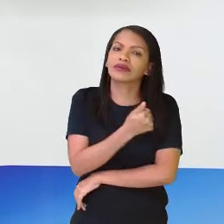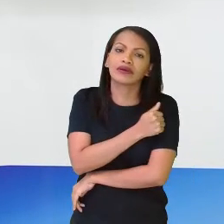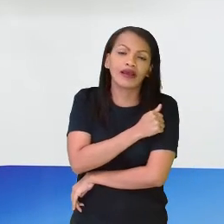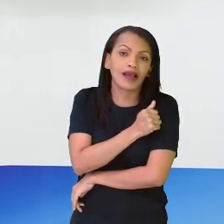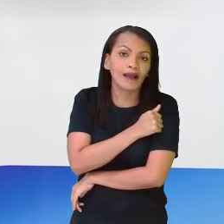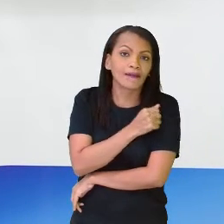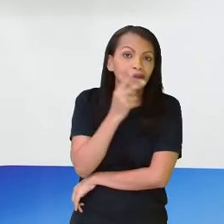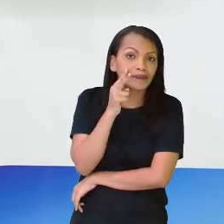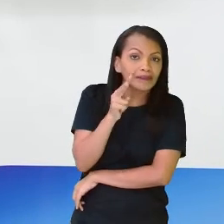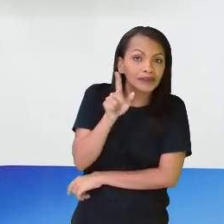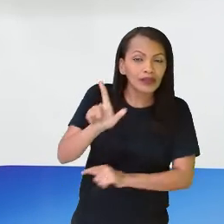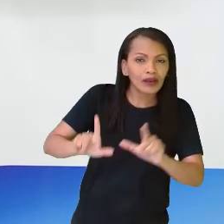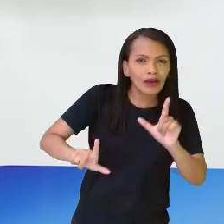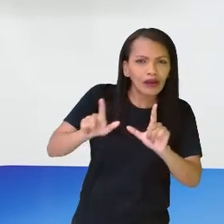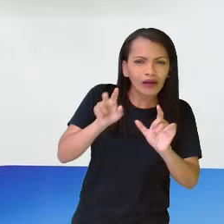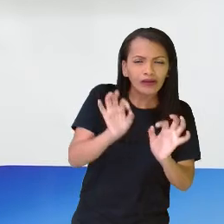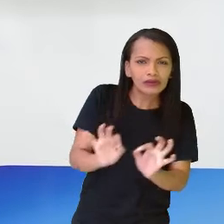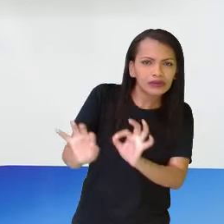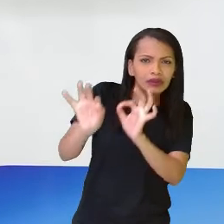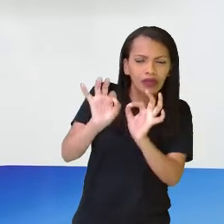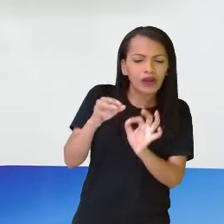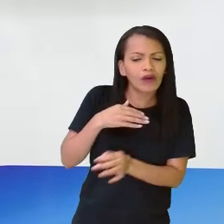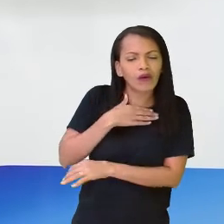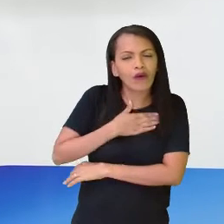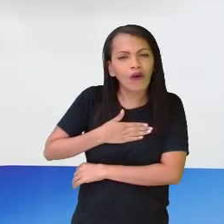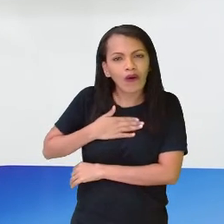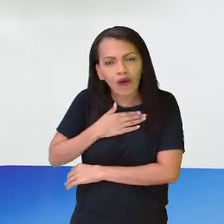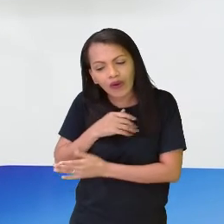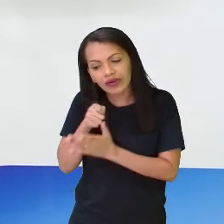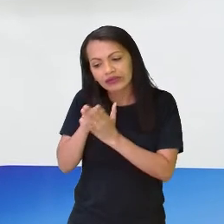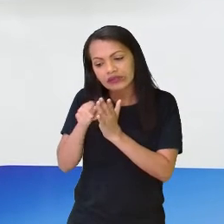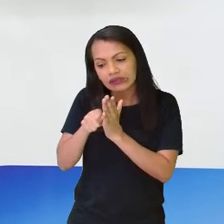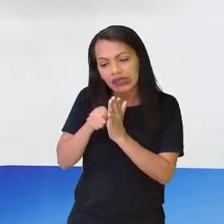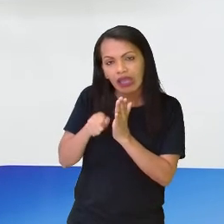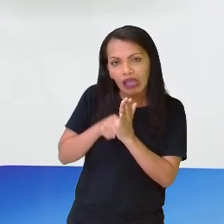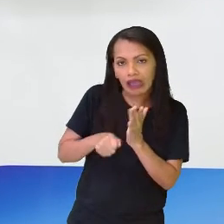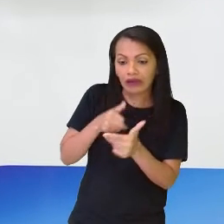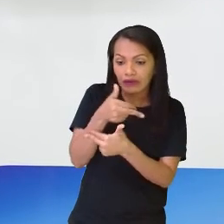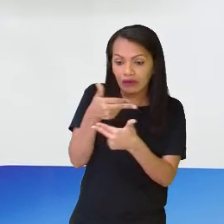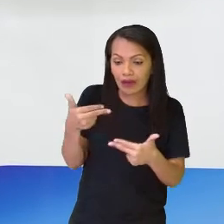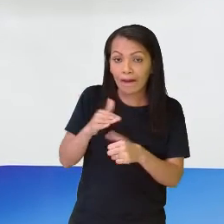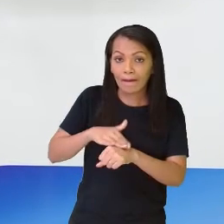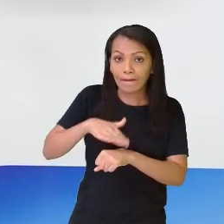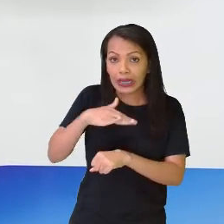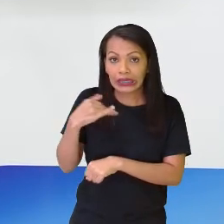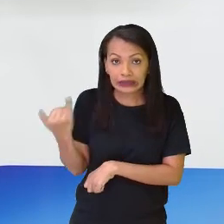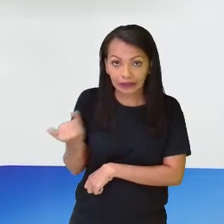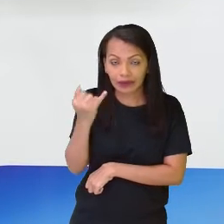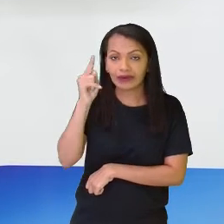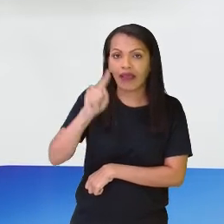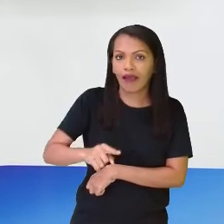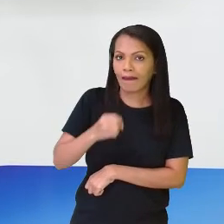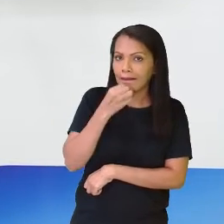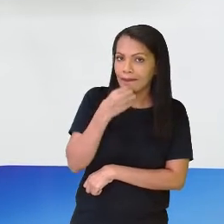estão assistindo a aula, gostam de ter um caderninho do lado, registrando os pontos mais importantes. E isso é muito bom, tá? Já tem pessoas